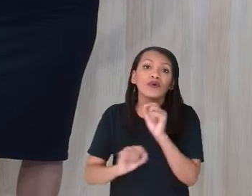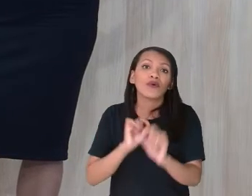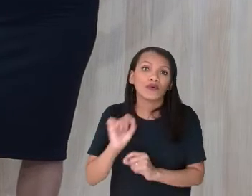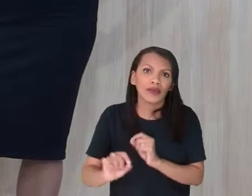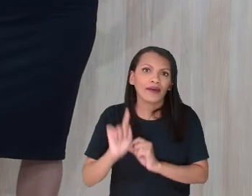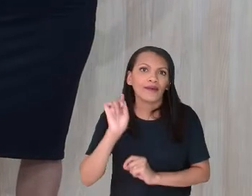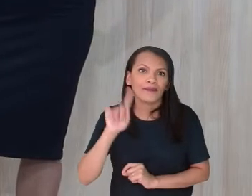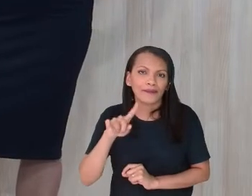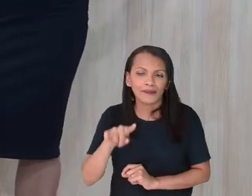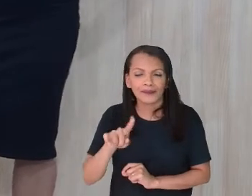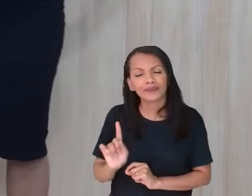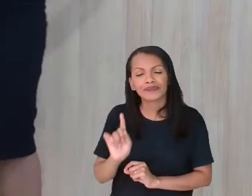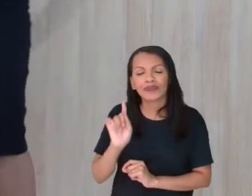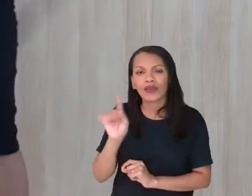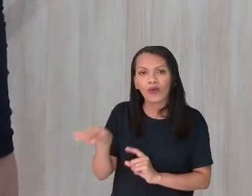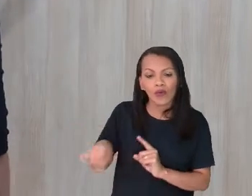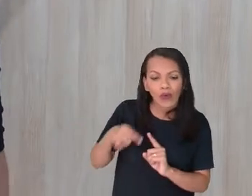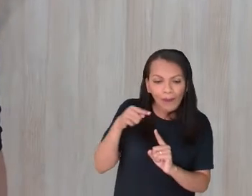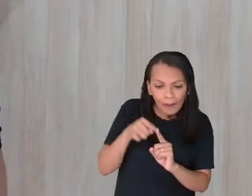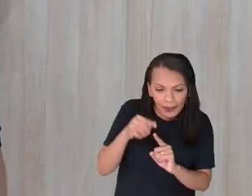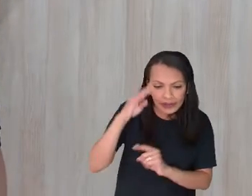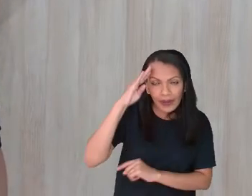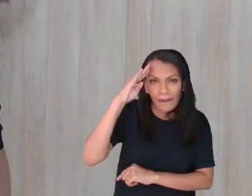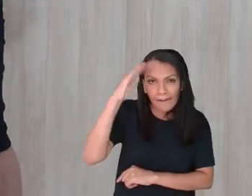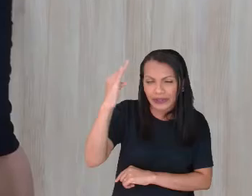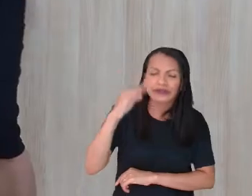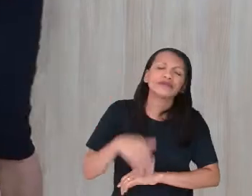uma moral que quase se repete.